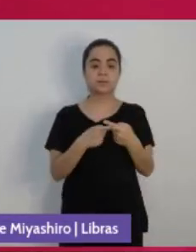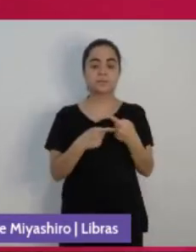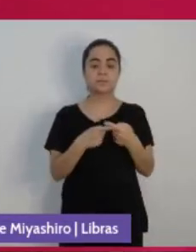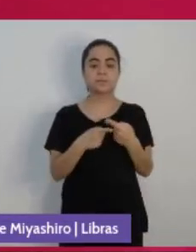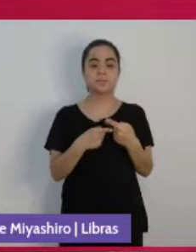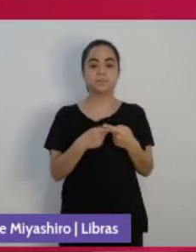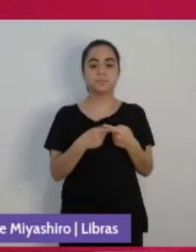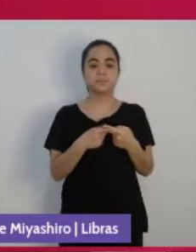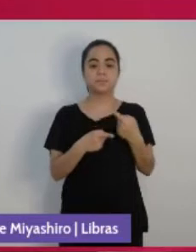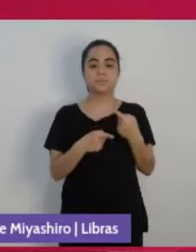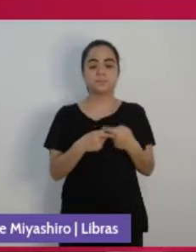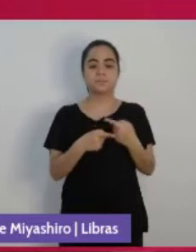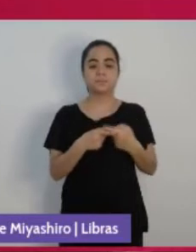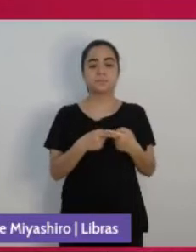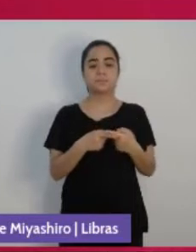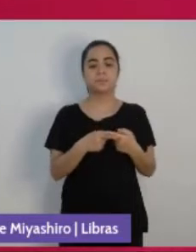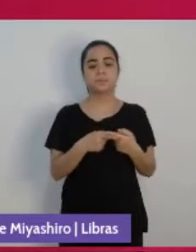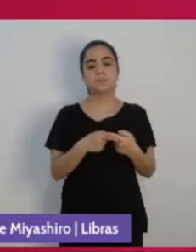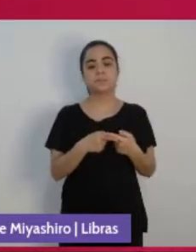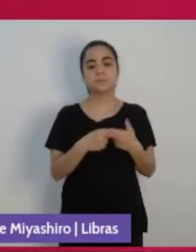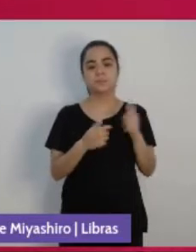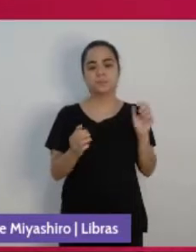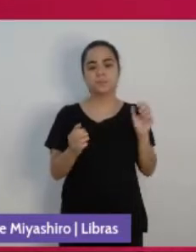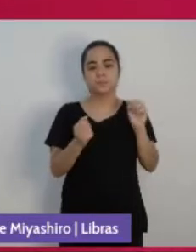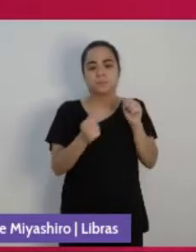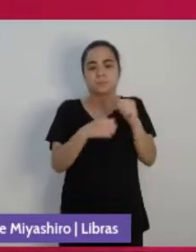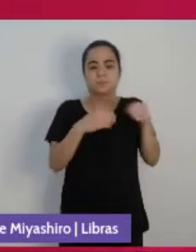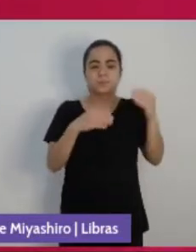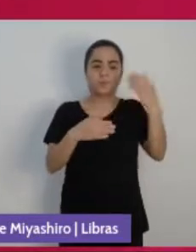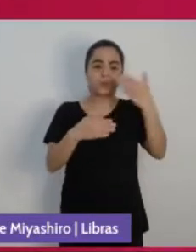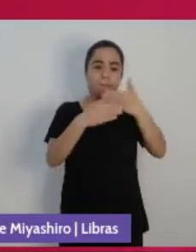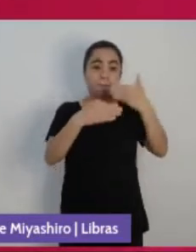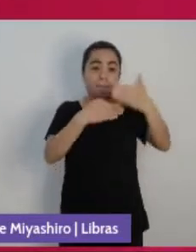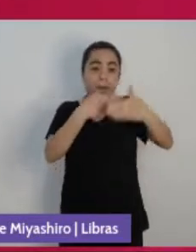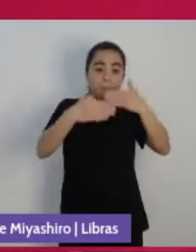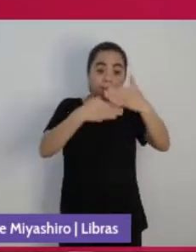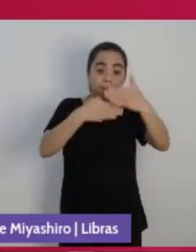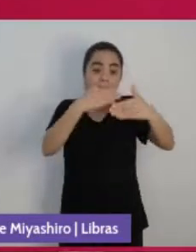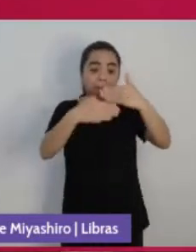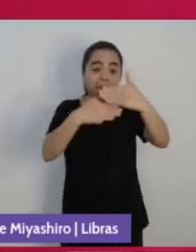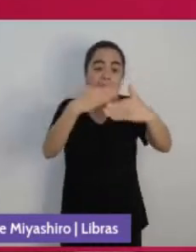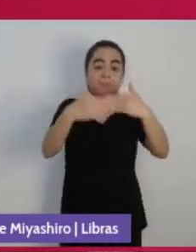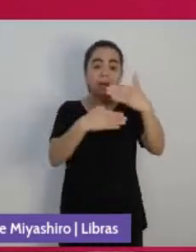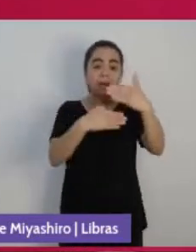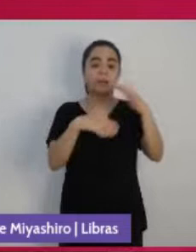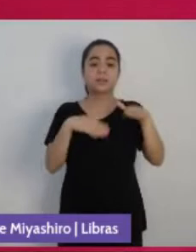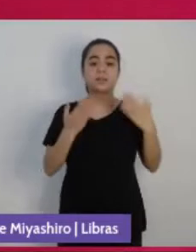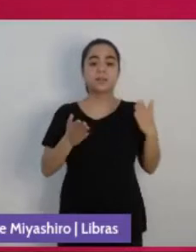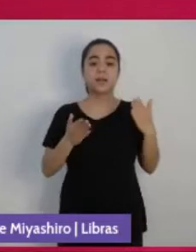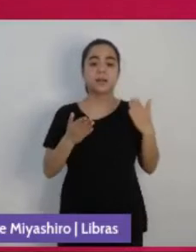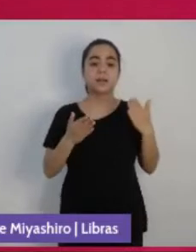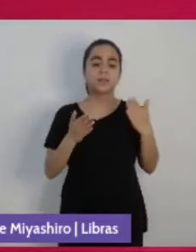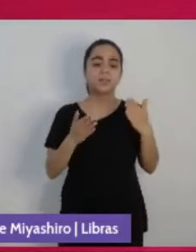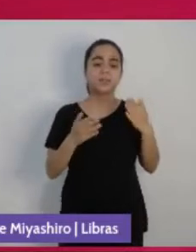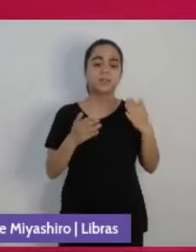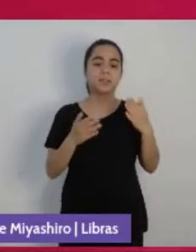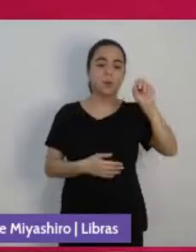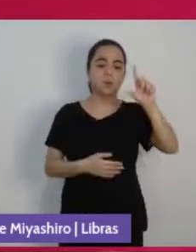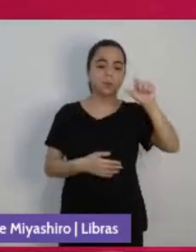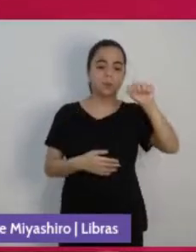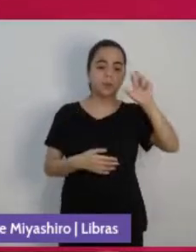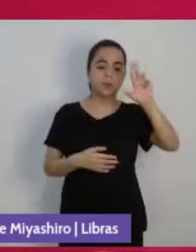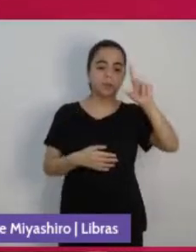Porque provavelmente juntou várias imagens, a hora que eu faço a incidência mama rolada, eu separo